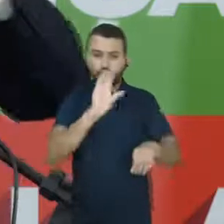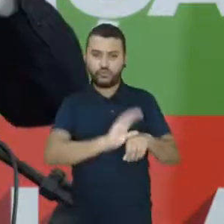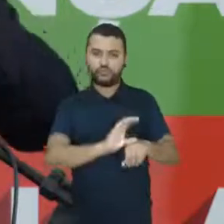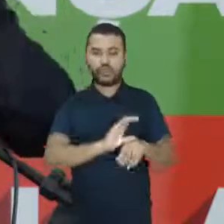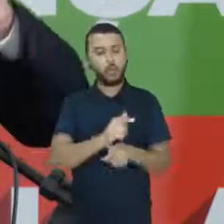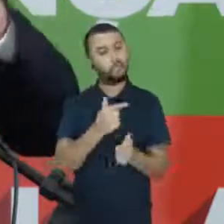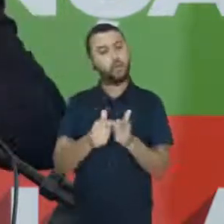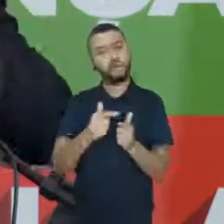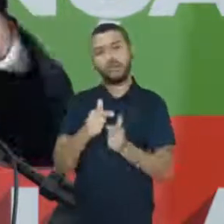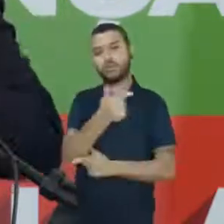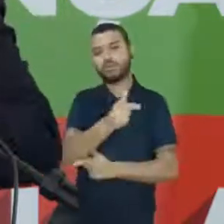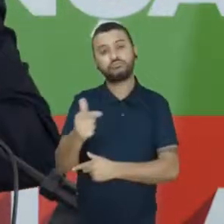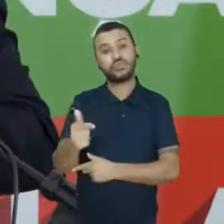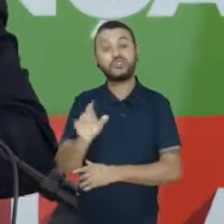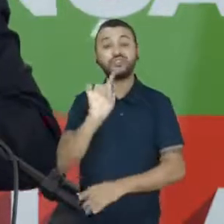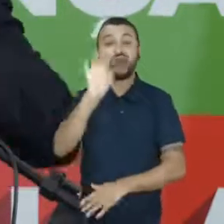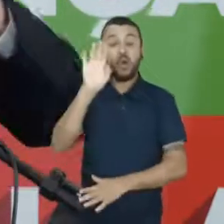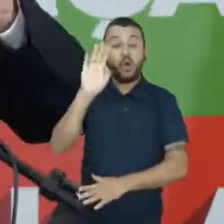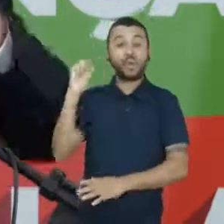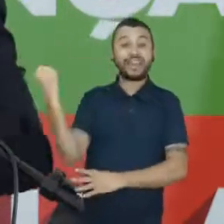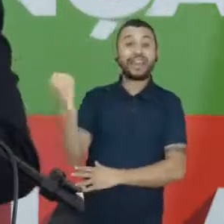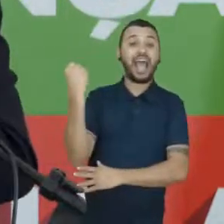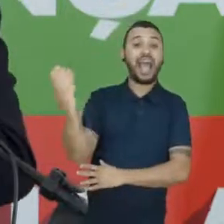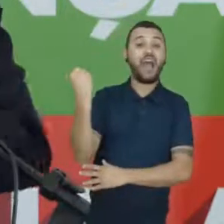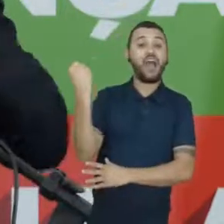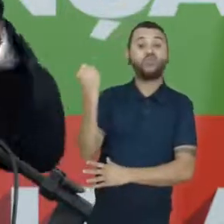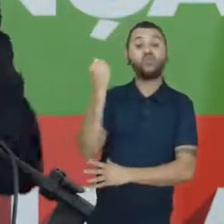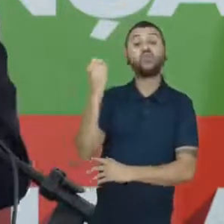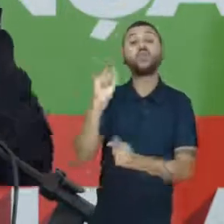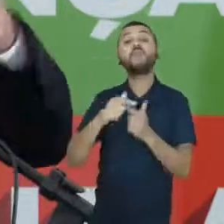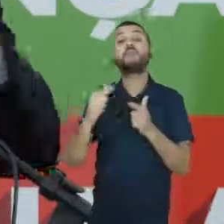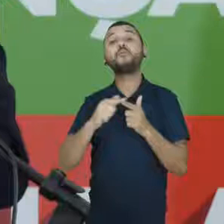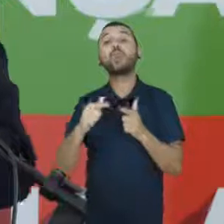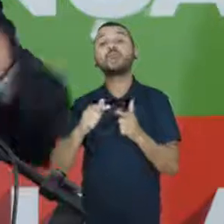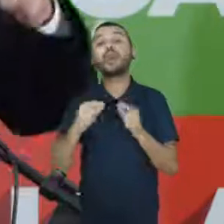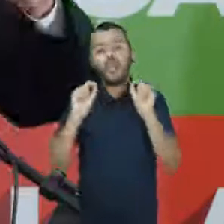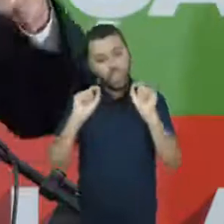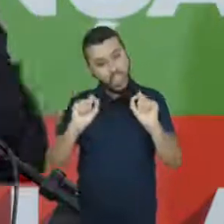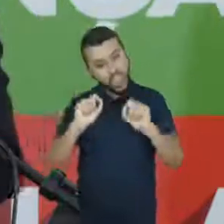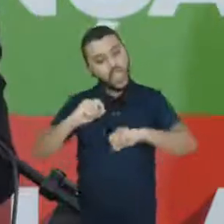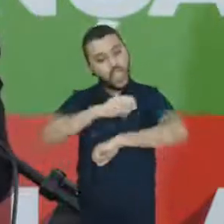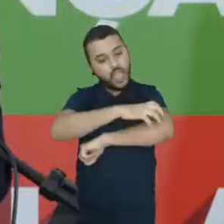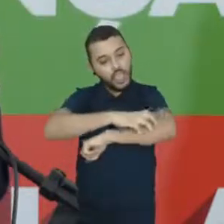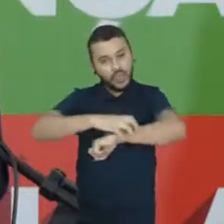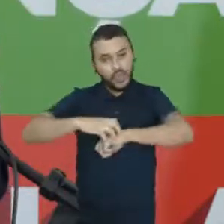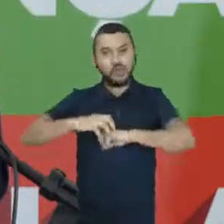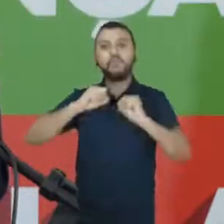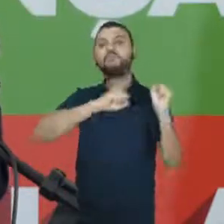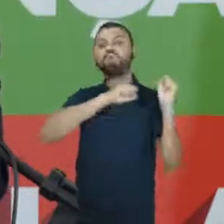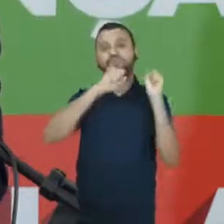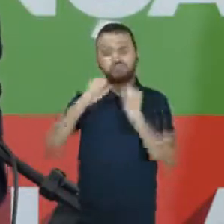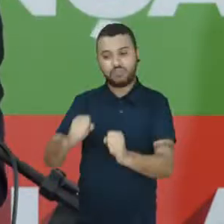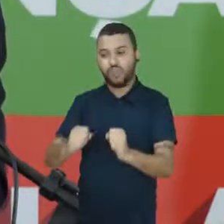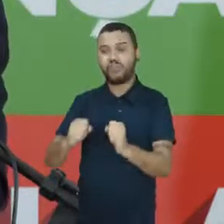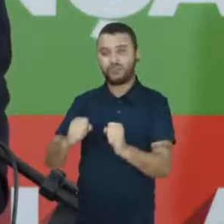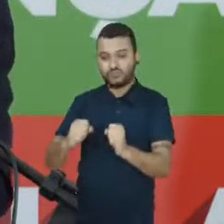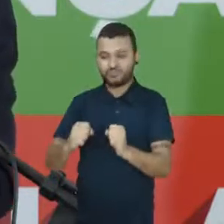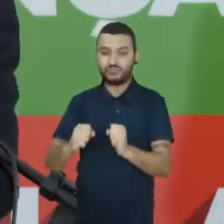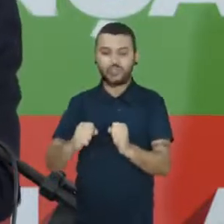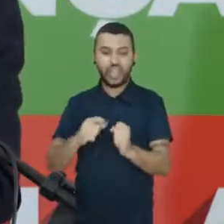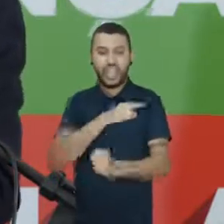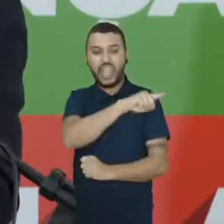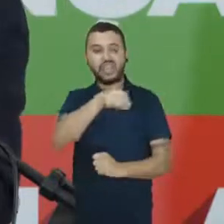O problema grave hoje é o seguinte, é que o agronegócio poderá ser vítima do próprio agronegócio se a